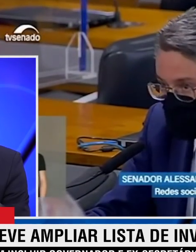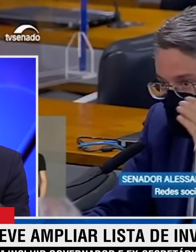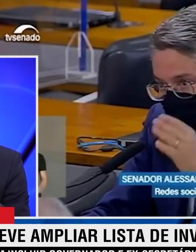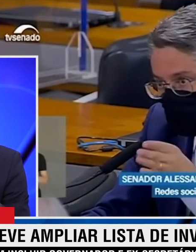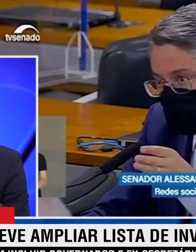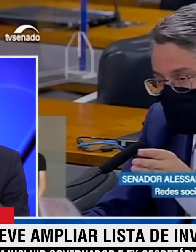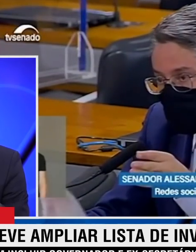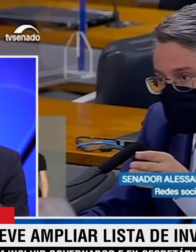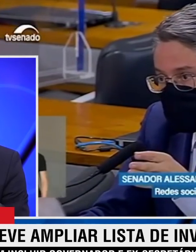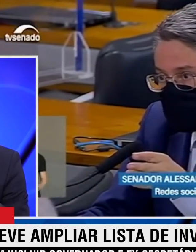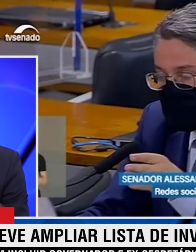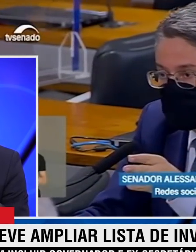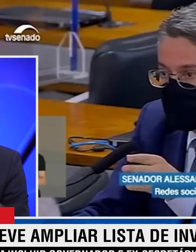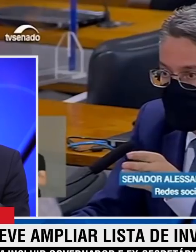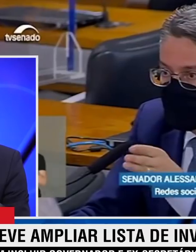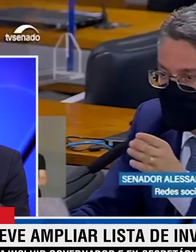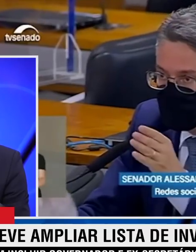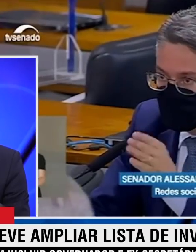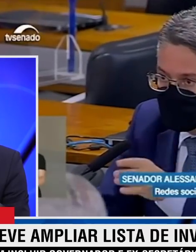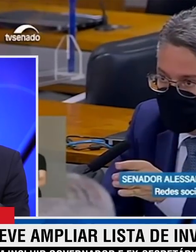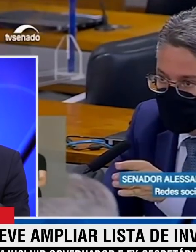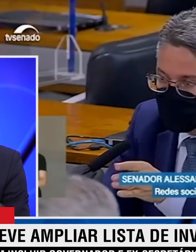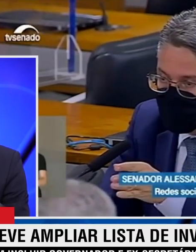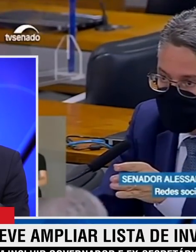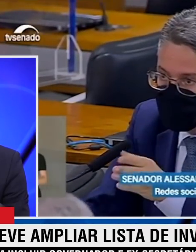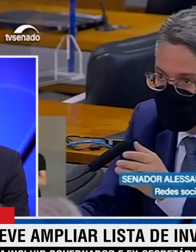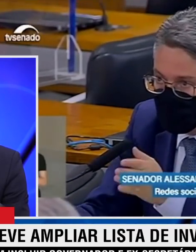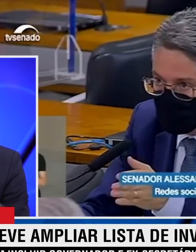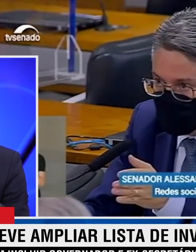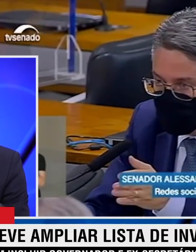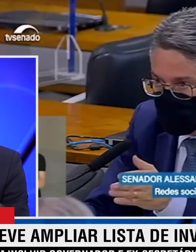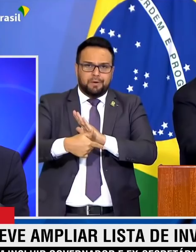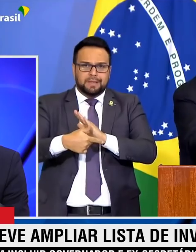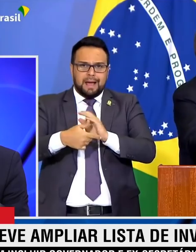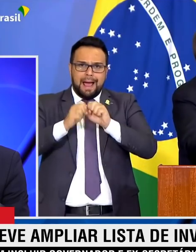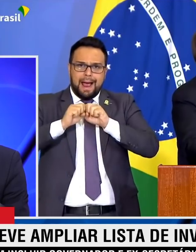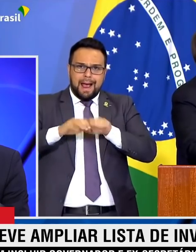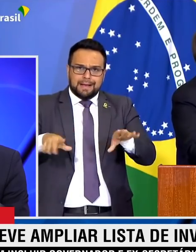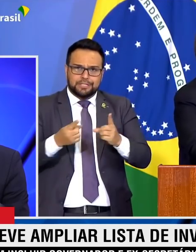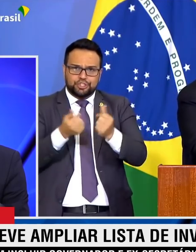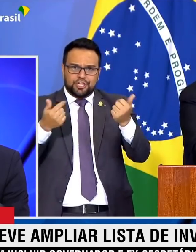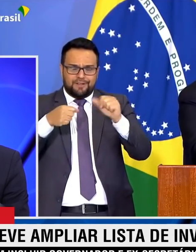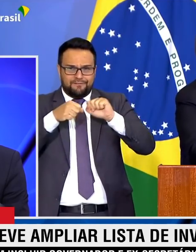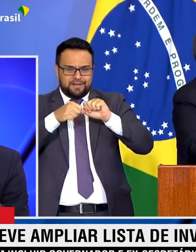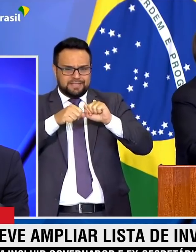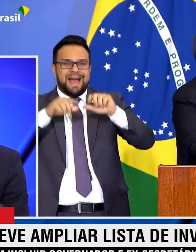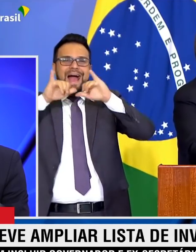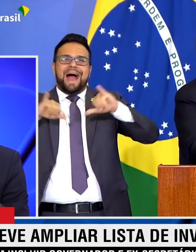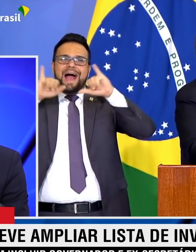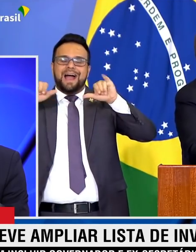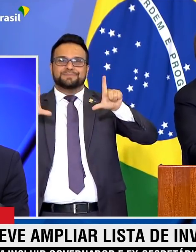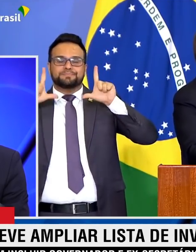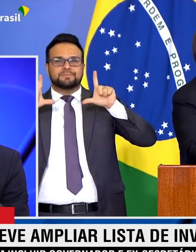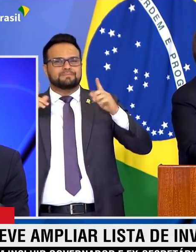vacina de convide aumento de AIDS inclusive o Facebook tirou lá né o YouTube também a essa Live